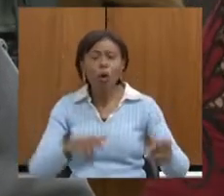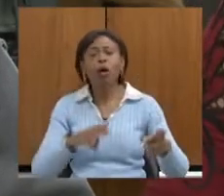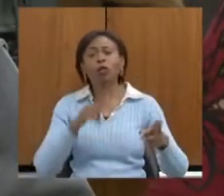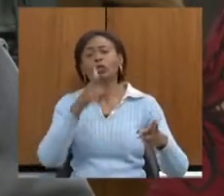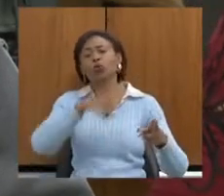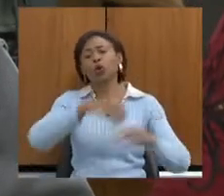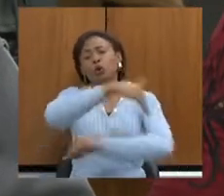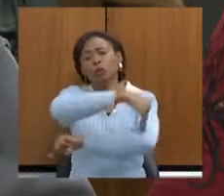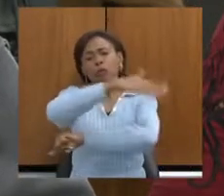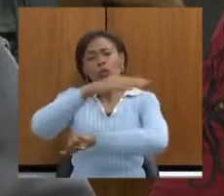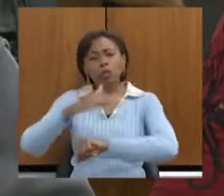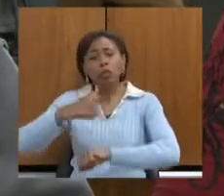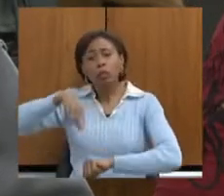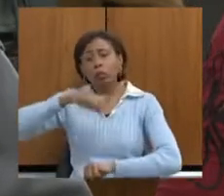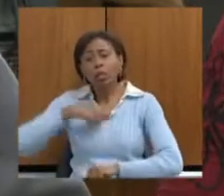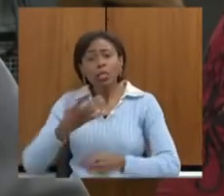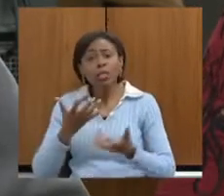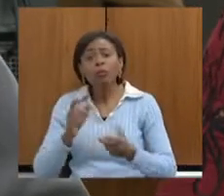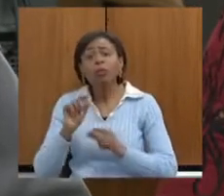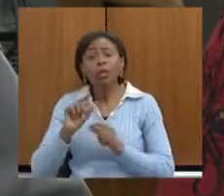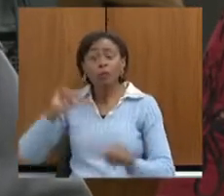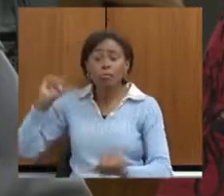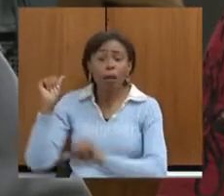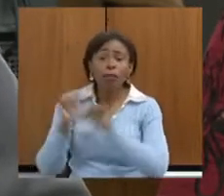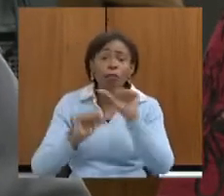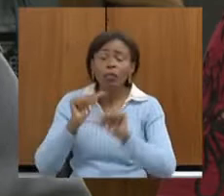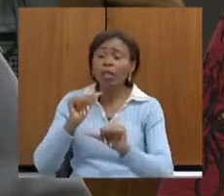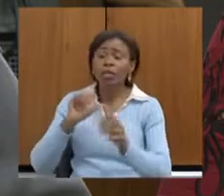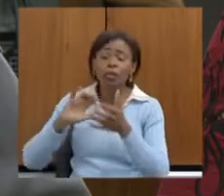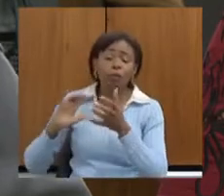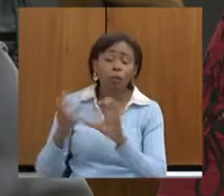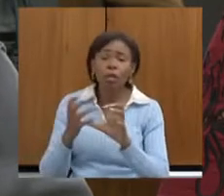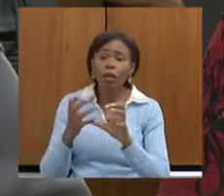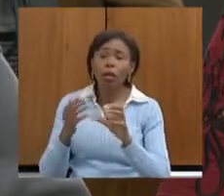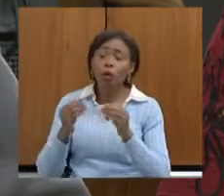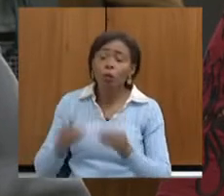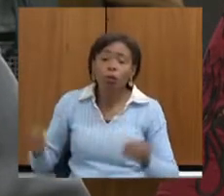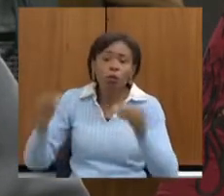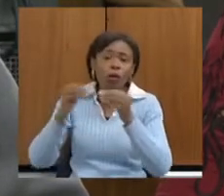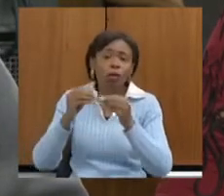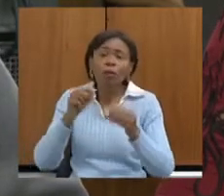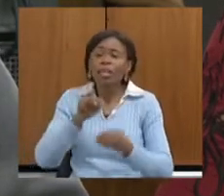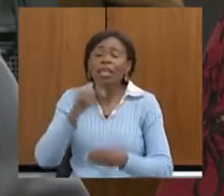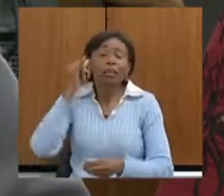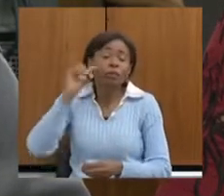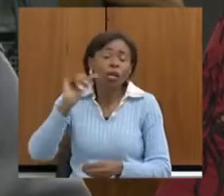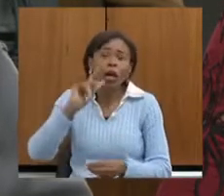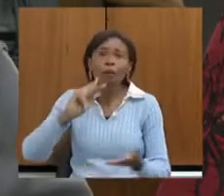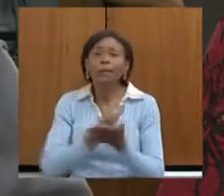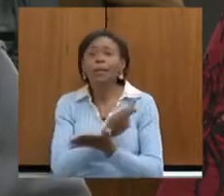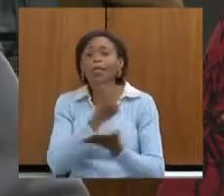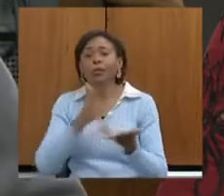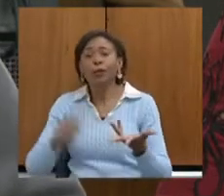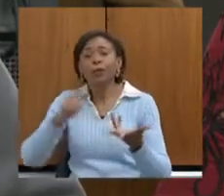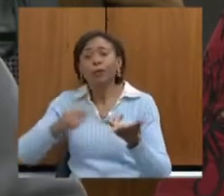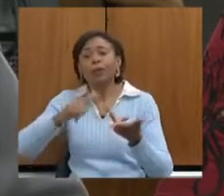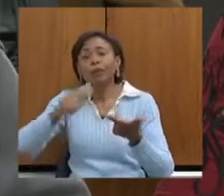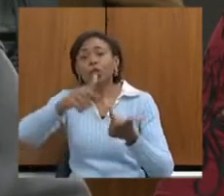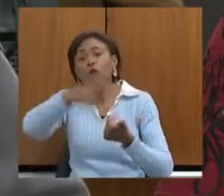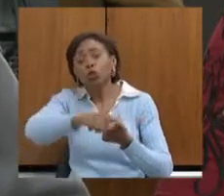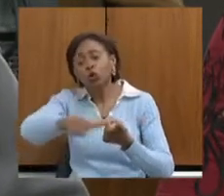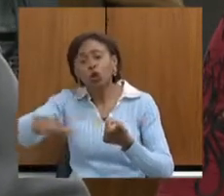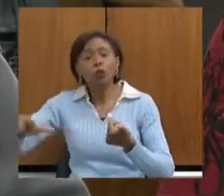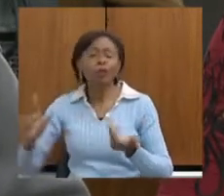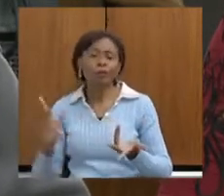todo enchente da repetindo o crime né então uma reparação é que queremos eu reparação que não deixa